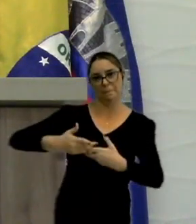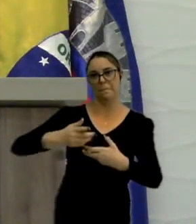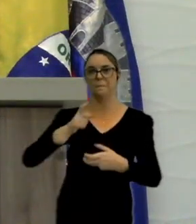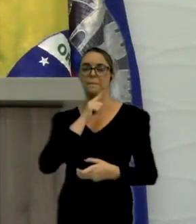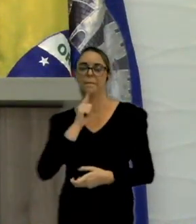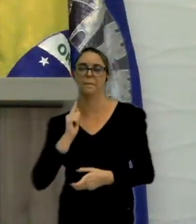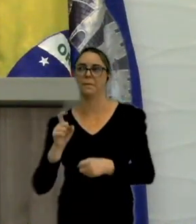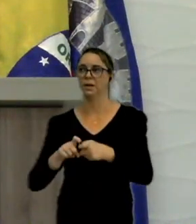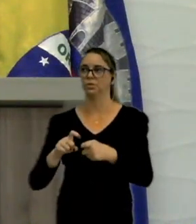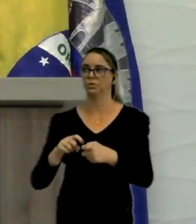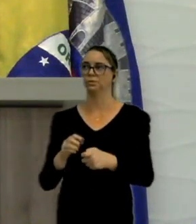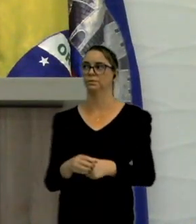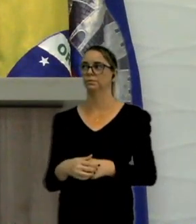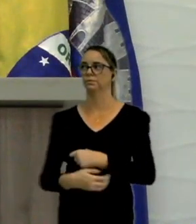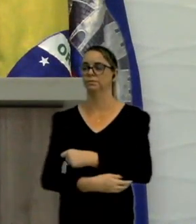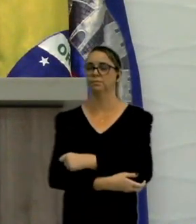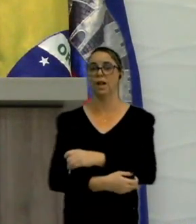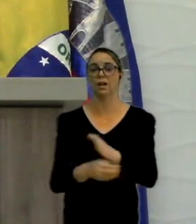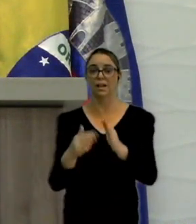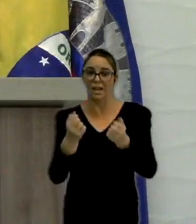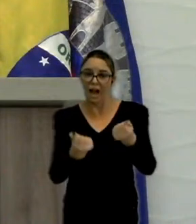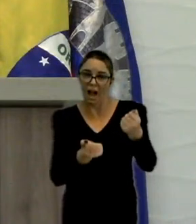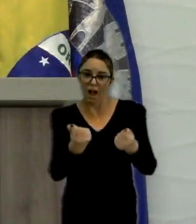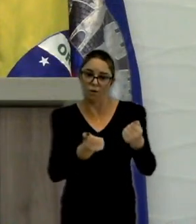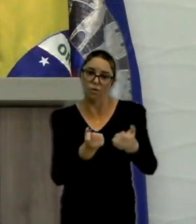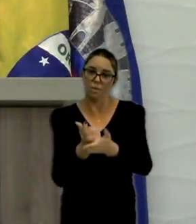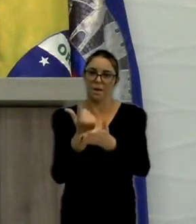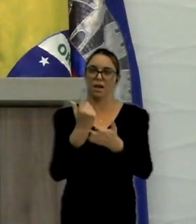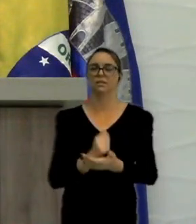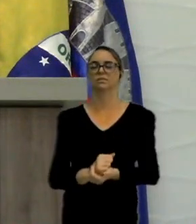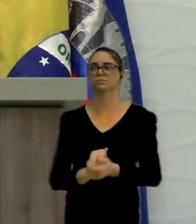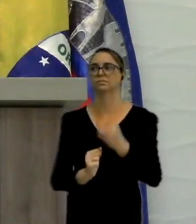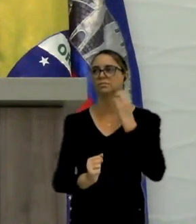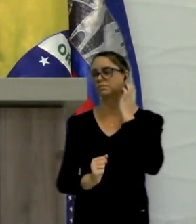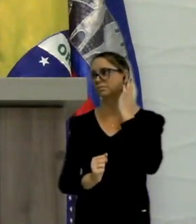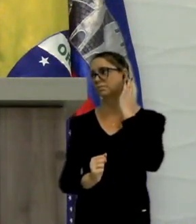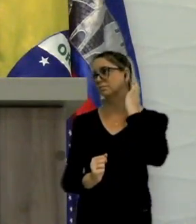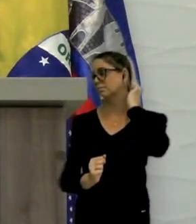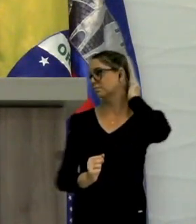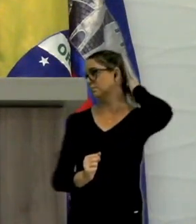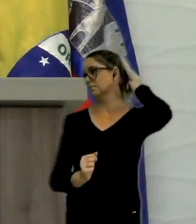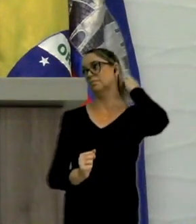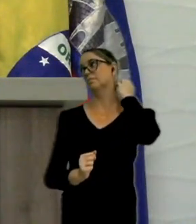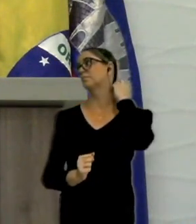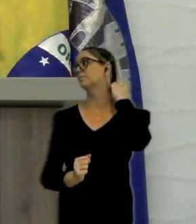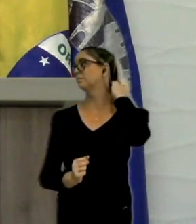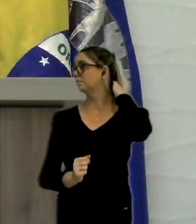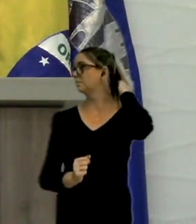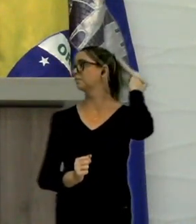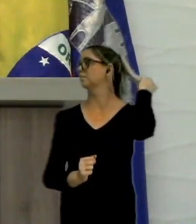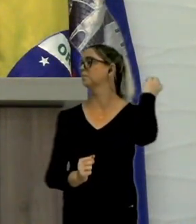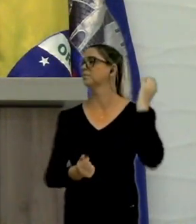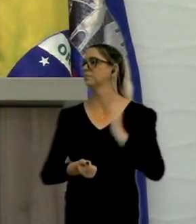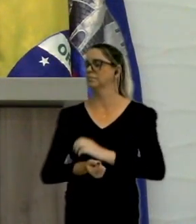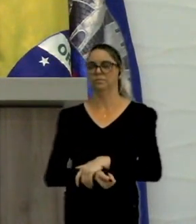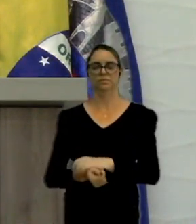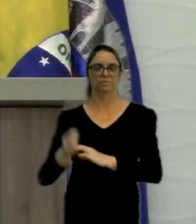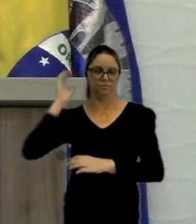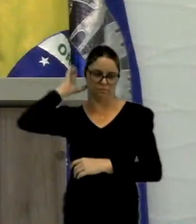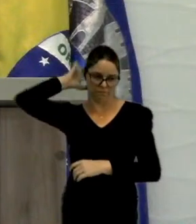coloque. Um veículo, é, para comprar um veículo, exclusivo para o pessoal de alta. Vai discutir também aí agora, para discutir.